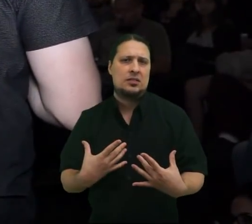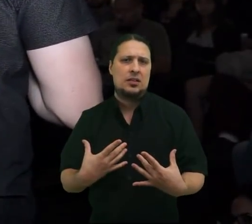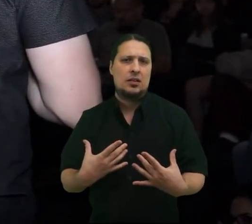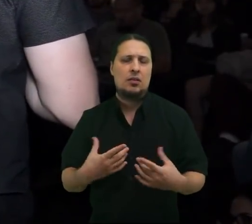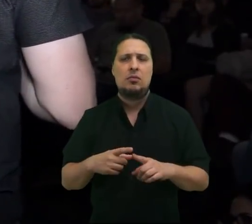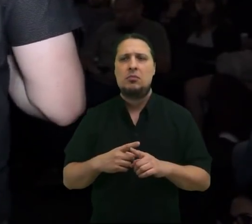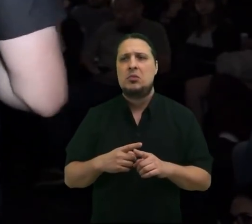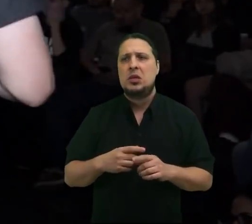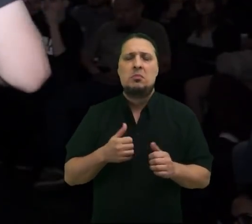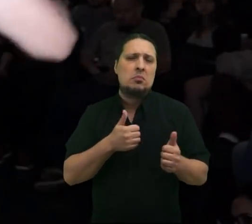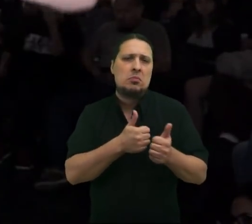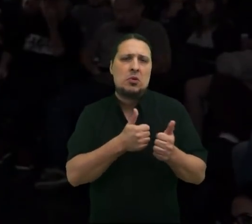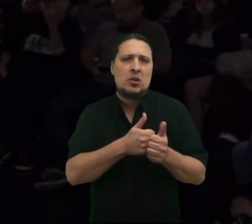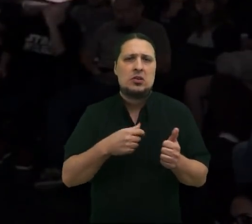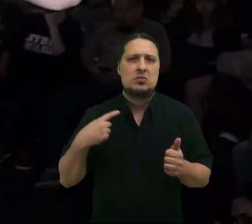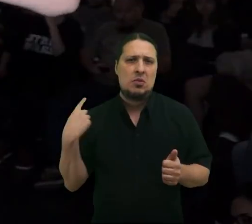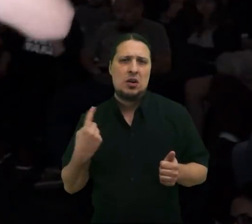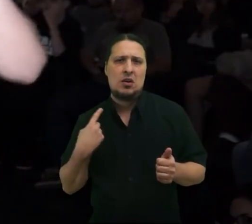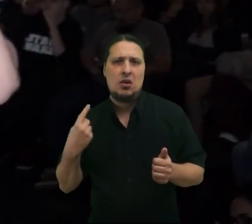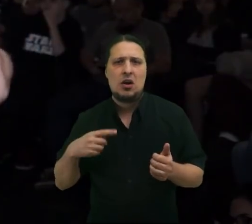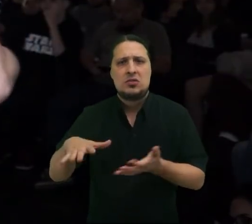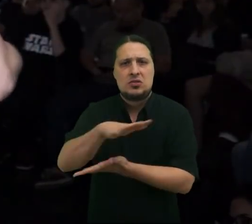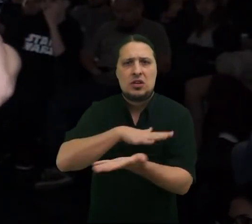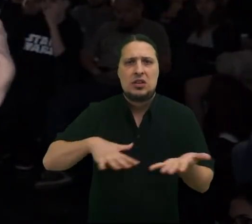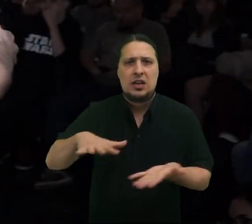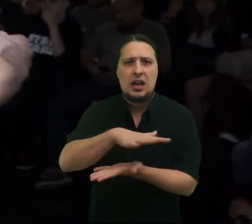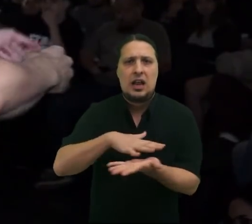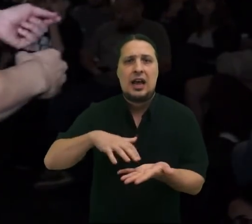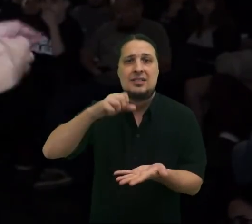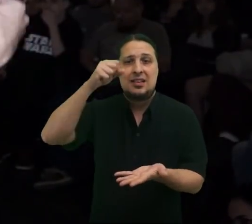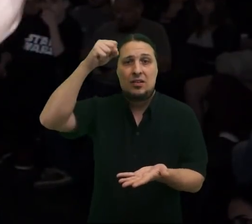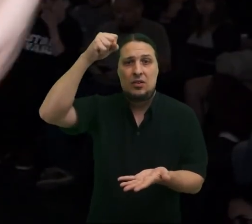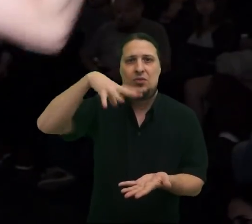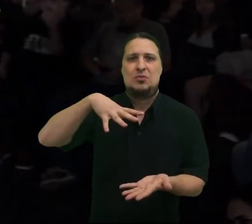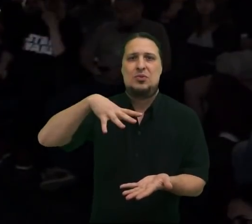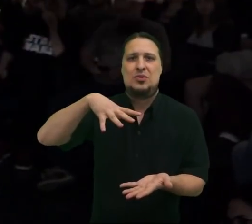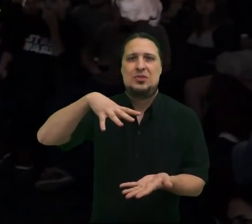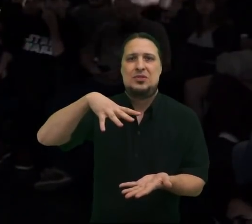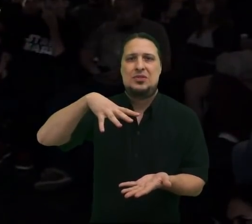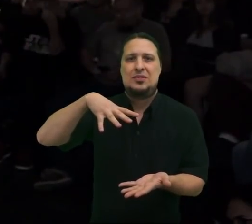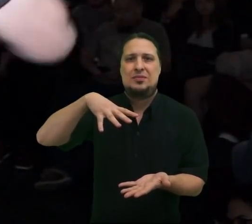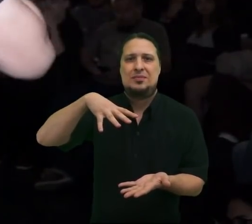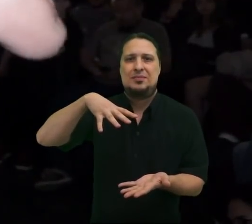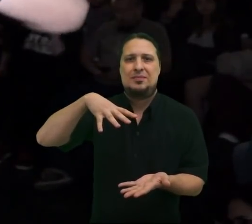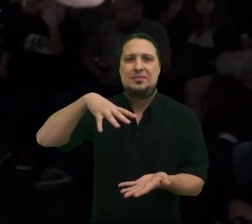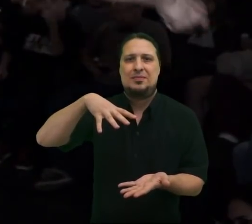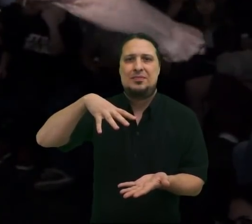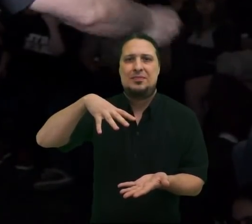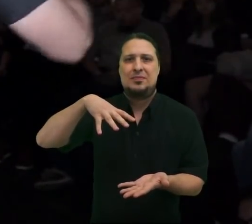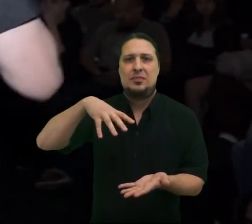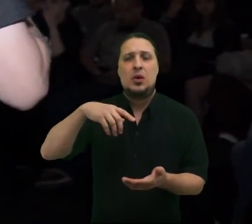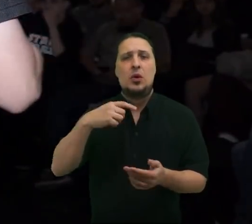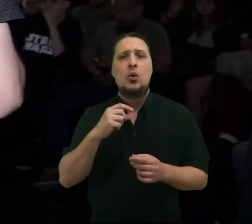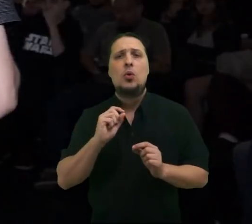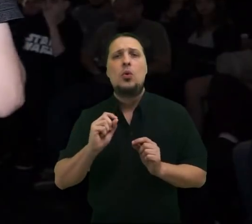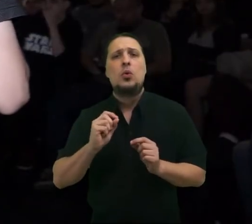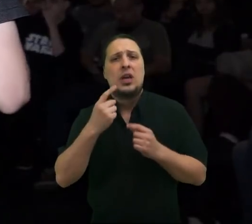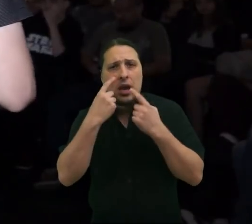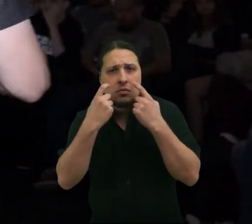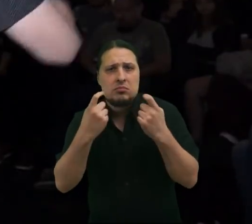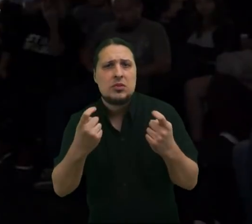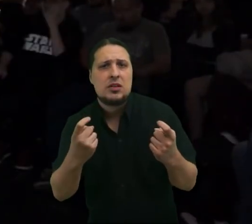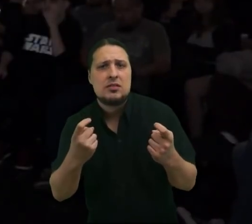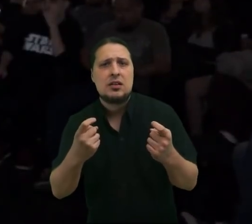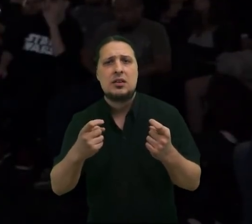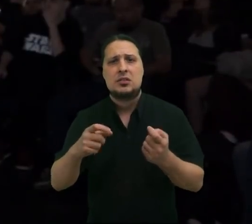Tá? Então, toda galáxia tem que passar por ciclos em que ela está ativa e não ativa, ativa e não ativa.